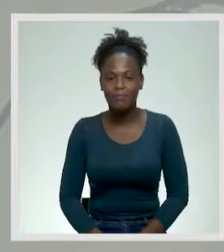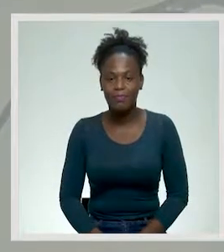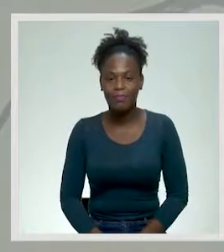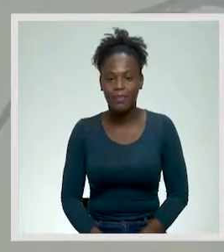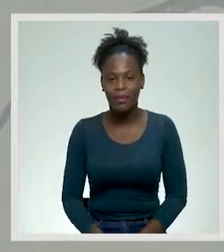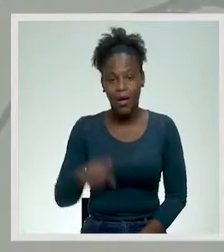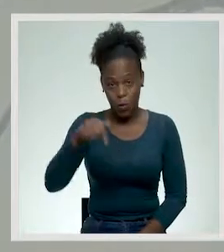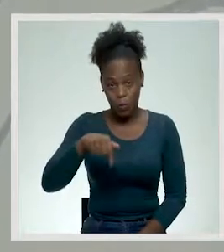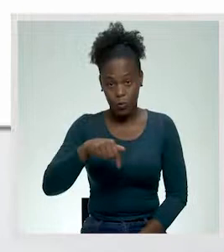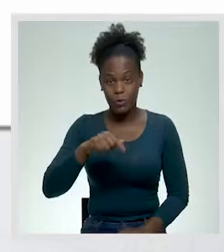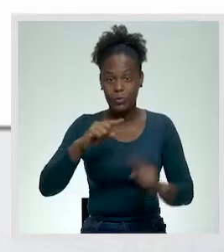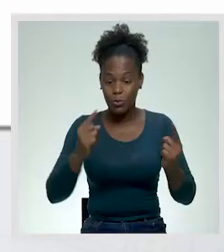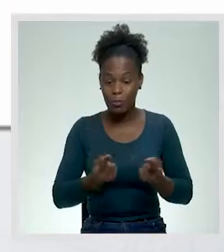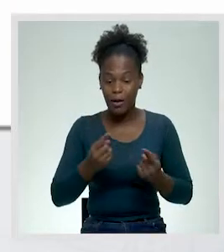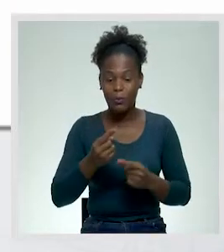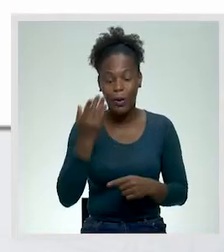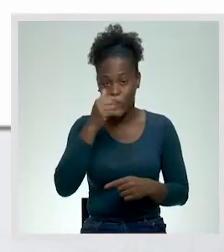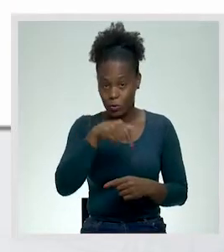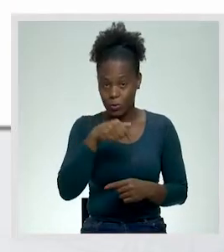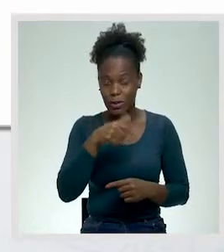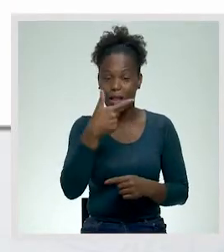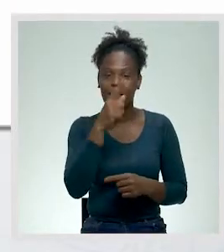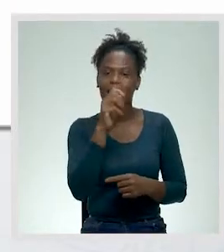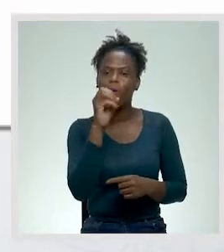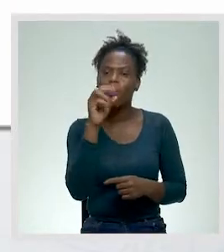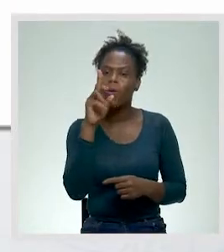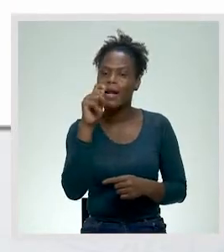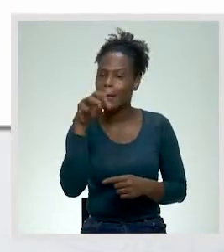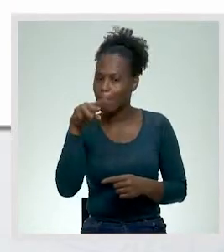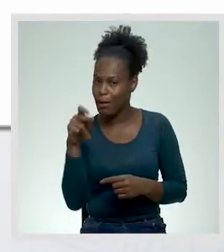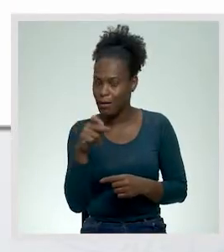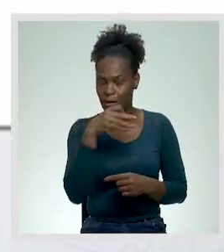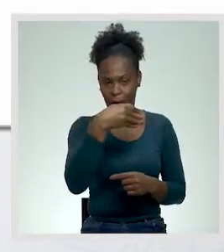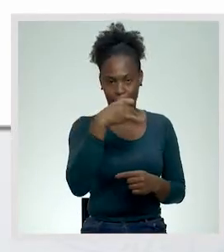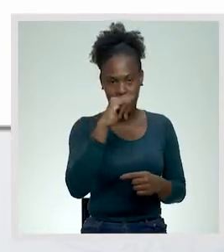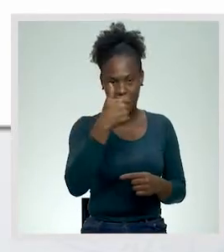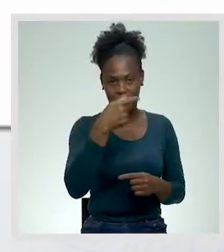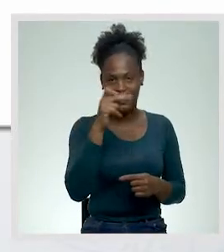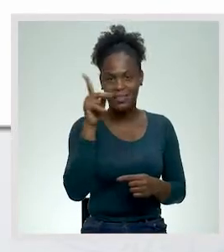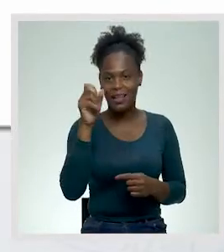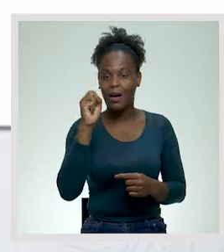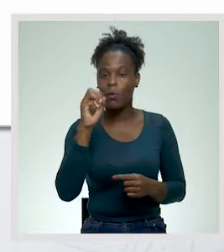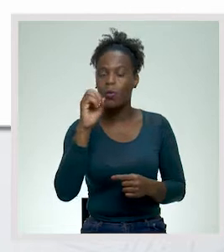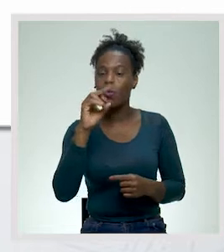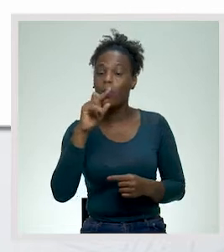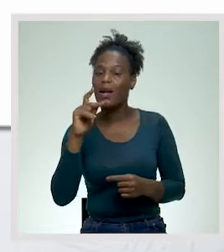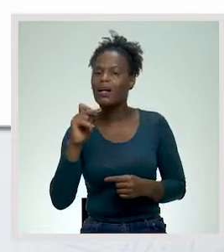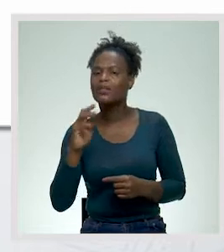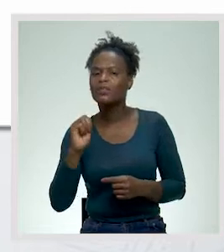Hoje, o sumário Teorema de Pitágoras. Vamos ver o conceito de Teorema de